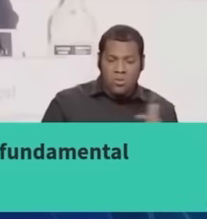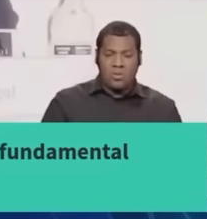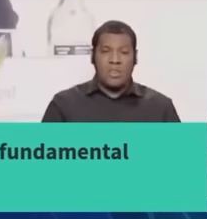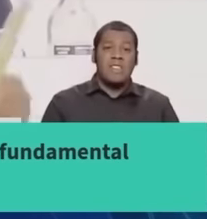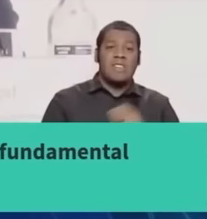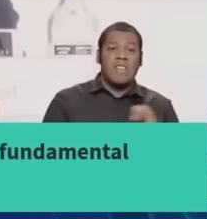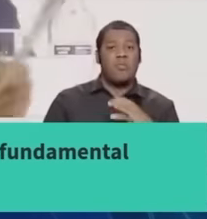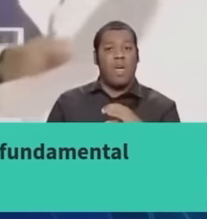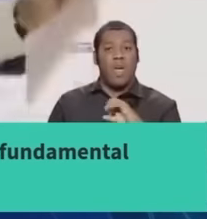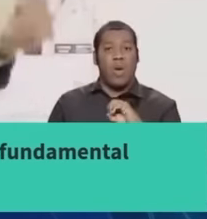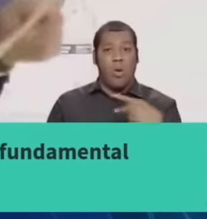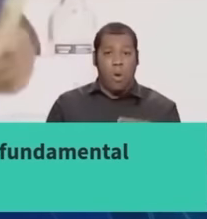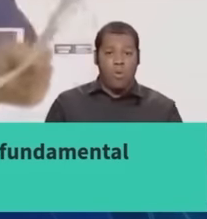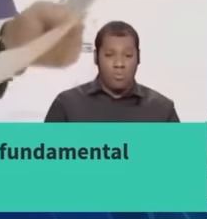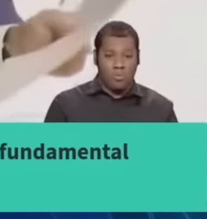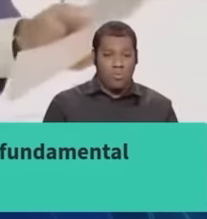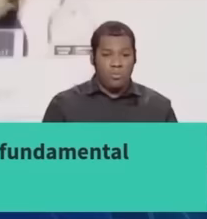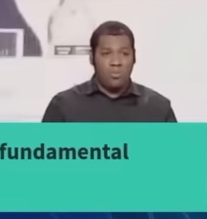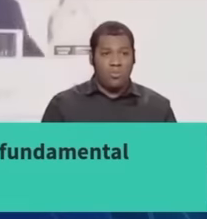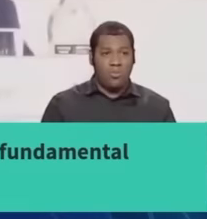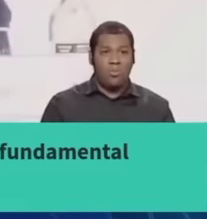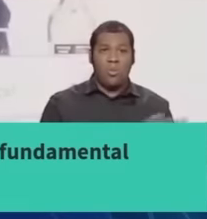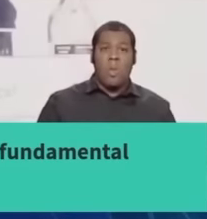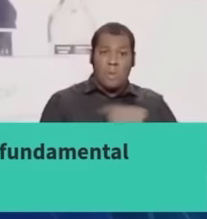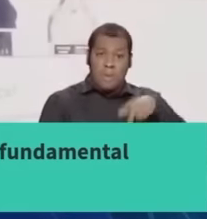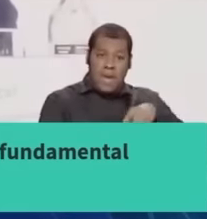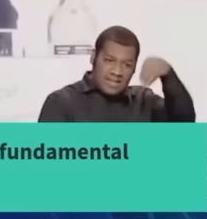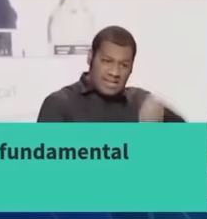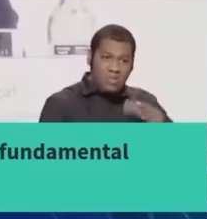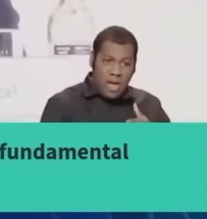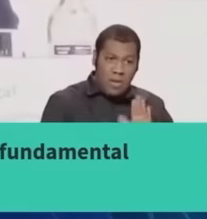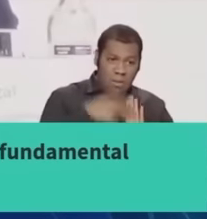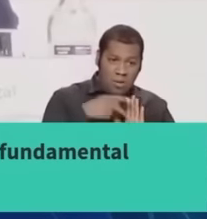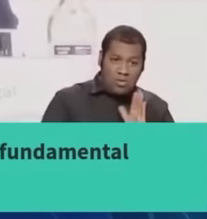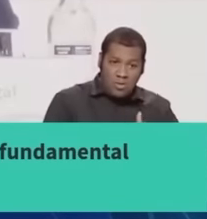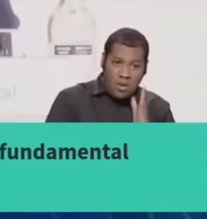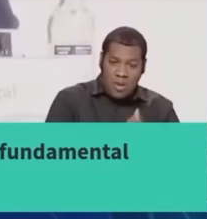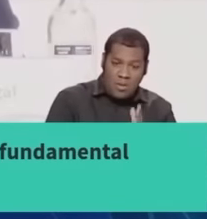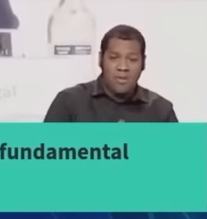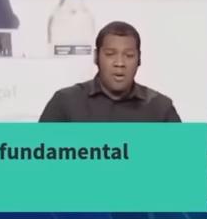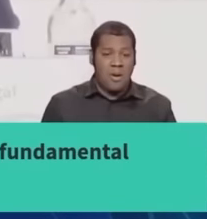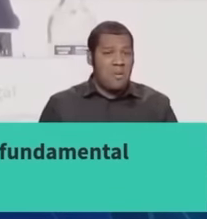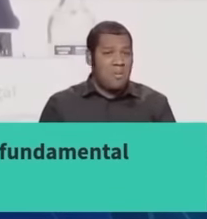de uma COP e voltar para aprovar as coisas dentro do nosso Estado Nacional, nós não iremos aprovar.